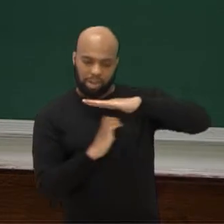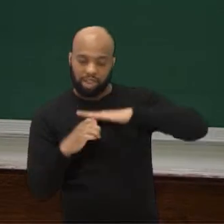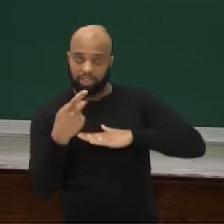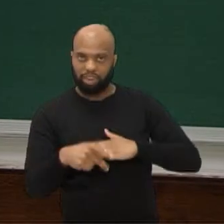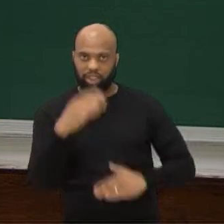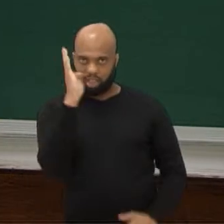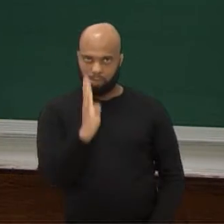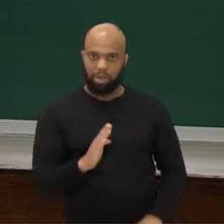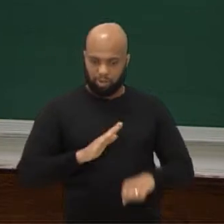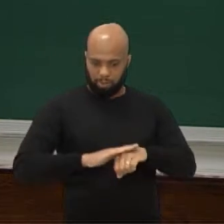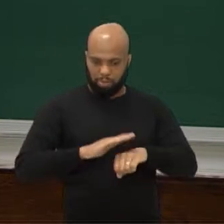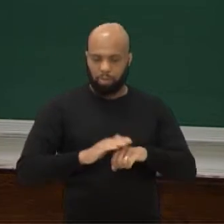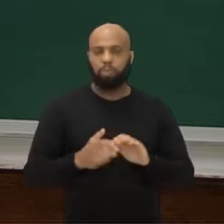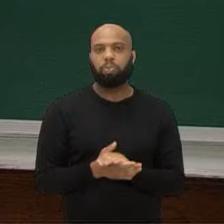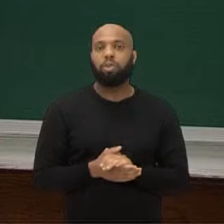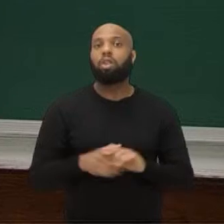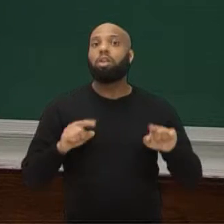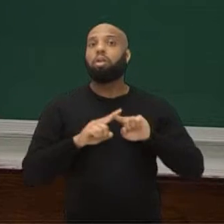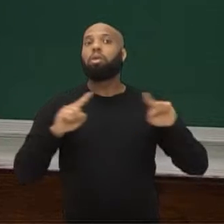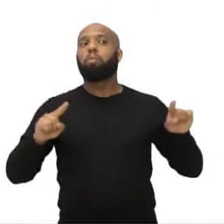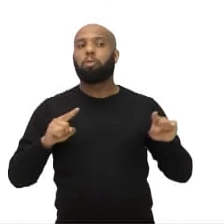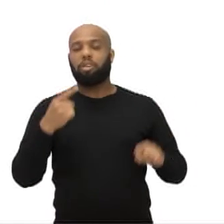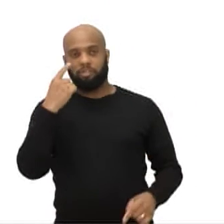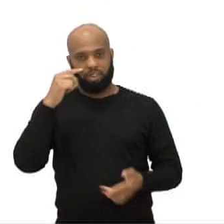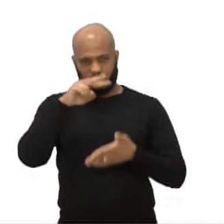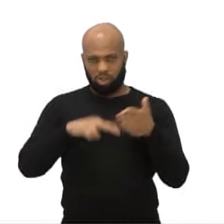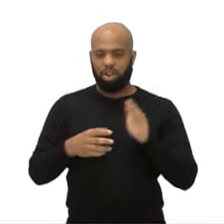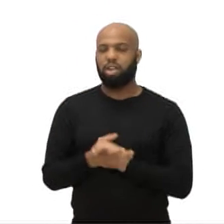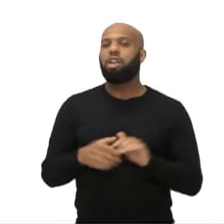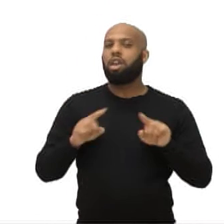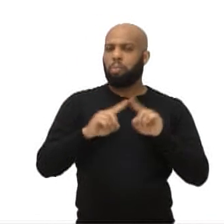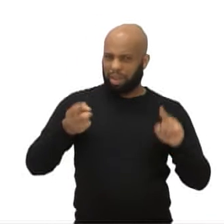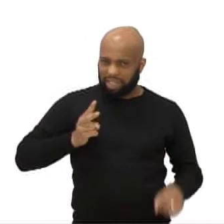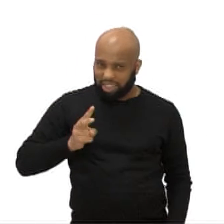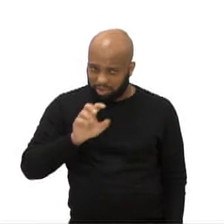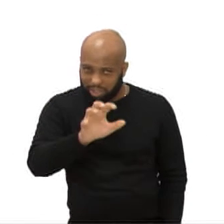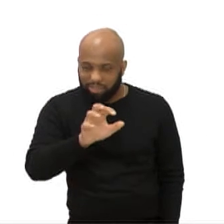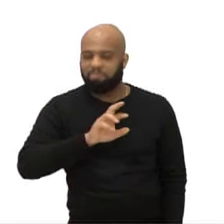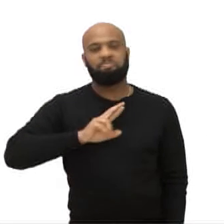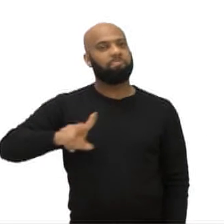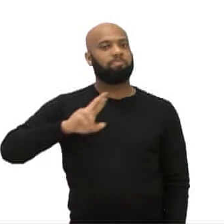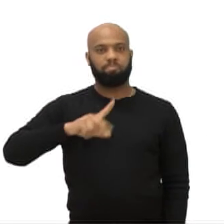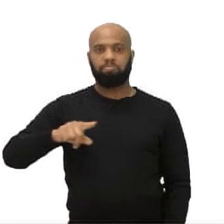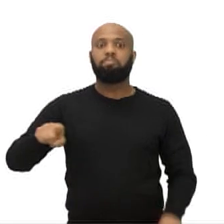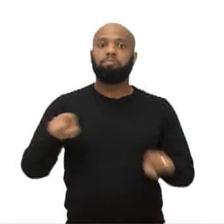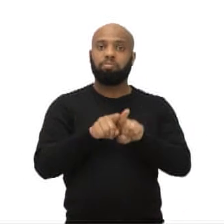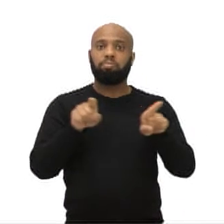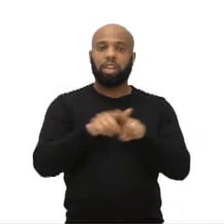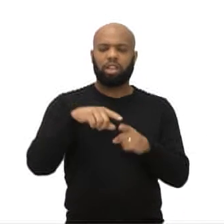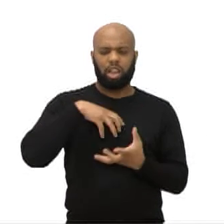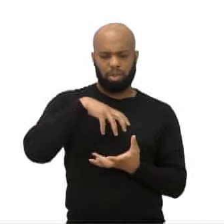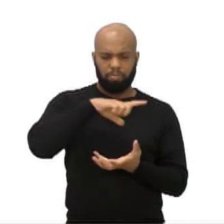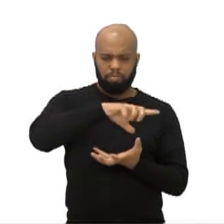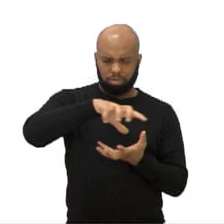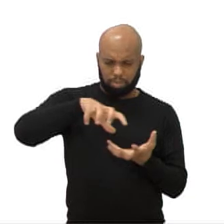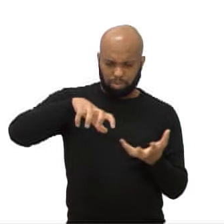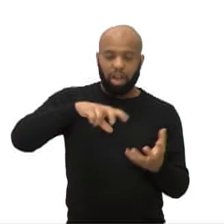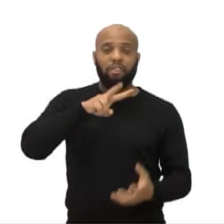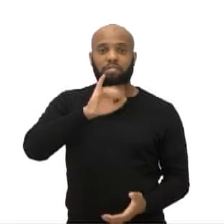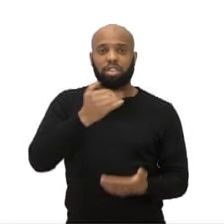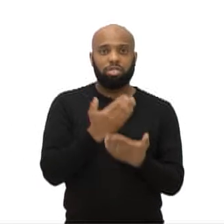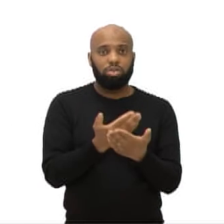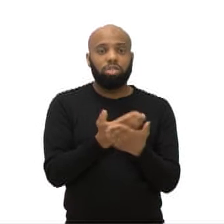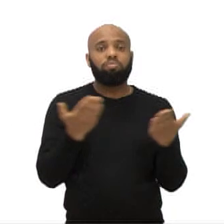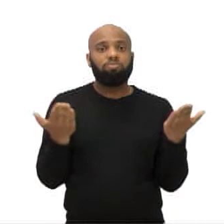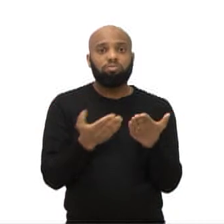Mas, olha só o que eu vou ler para você agora. Mas nem sempre foi assim. Inclusive, a rebelião regencial que vamos estudar